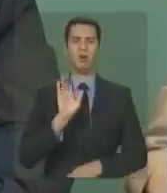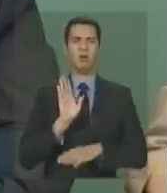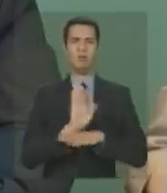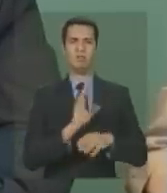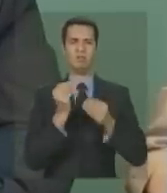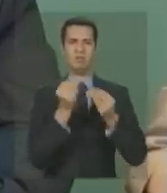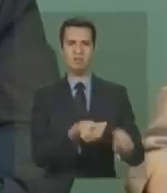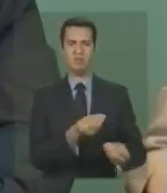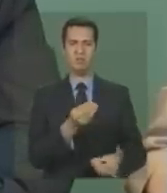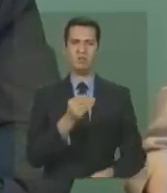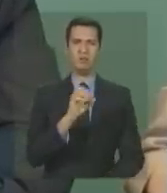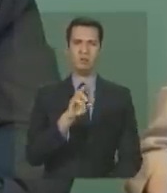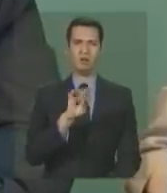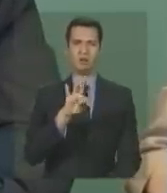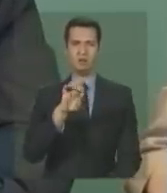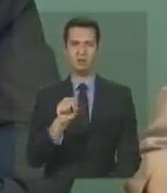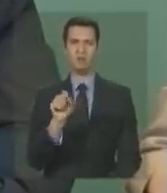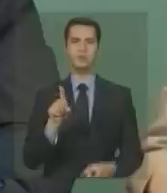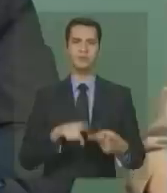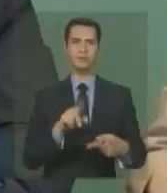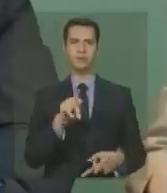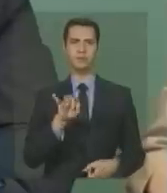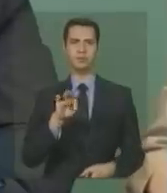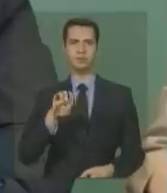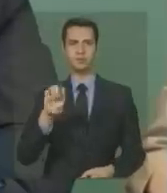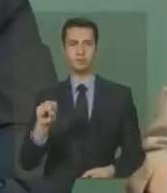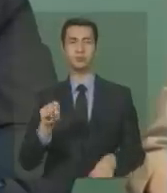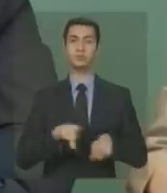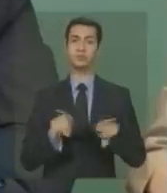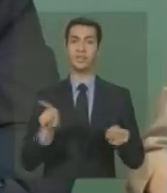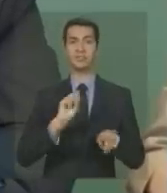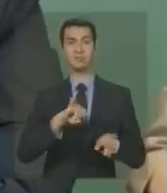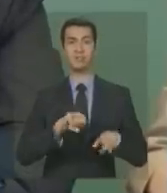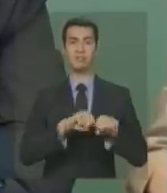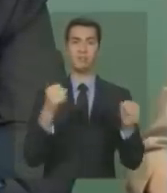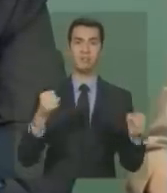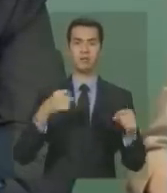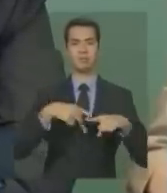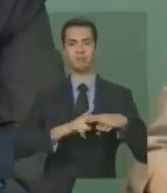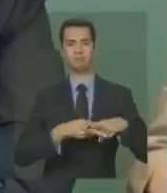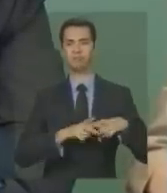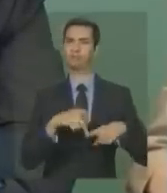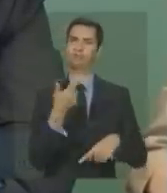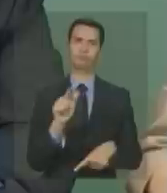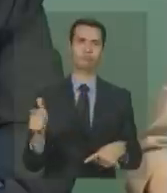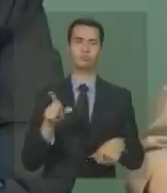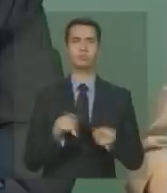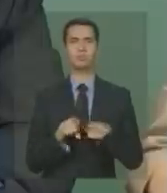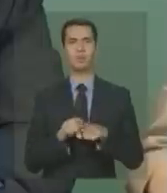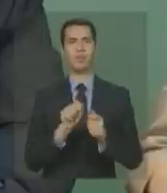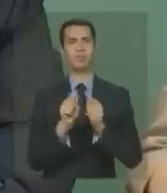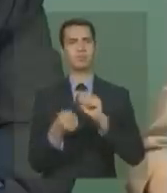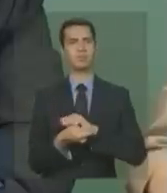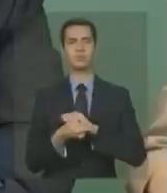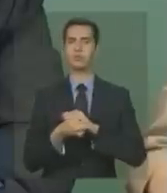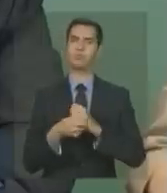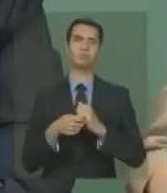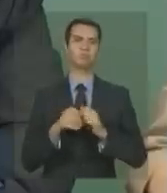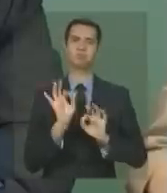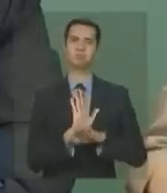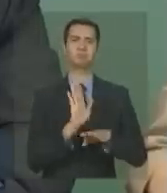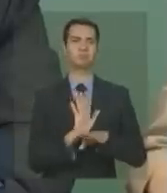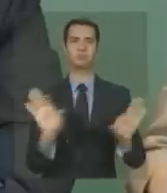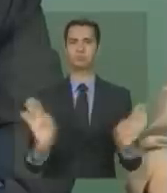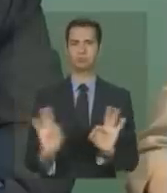mas não custeava a manutenção e adaptação disso isso nós consideramos que é um avanço importante porque ao